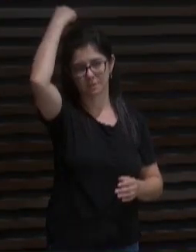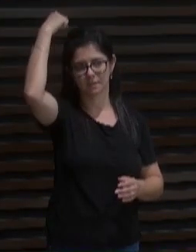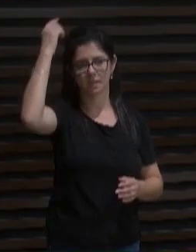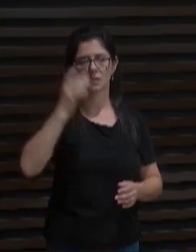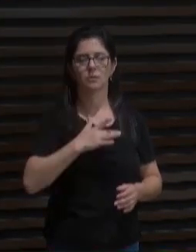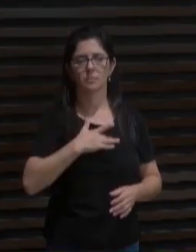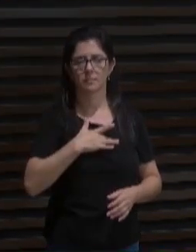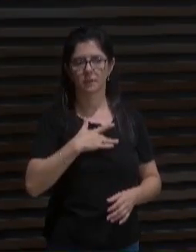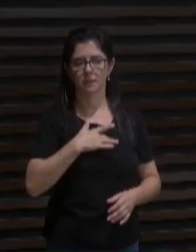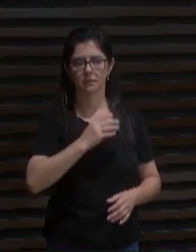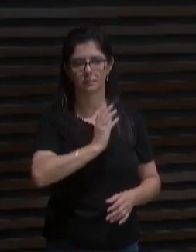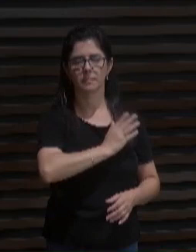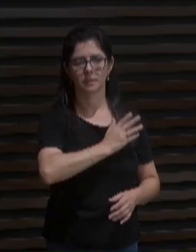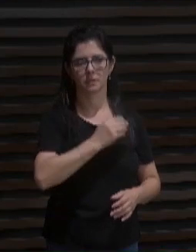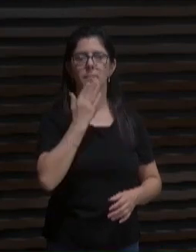Pede-me.